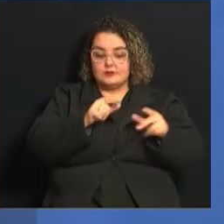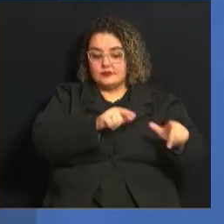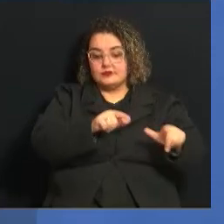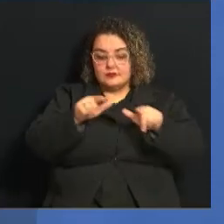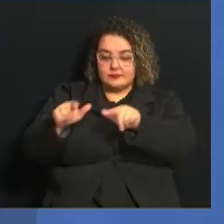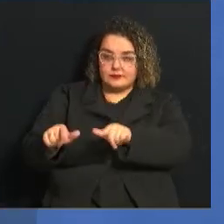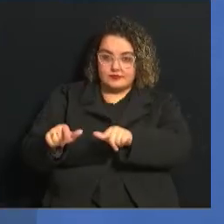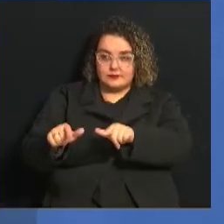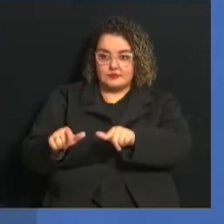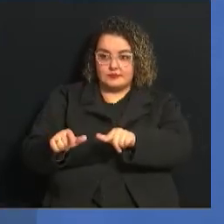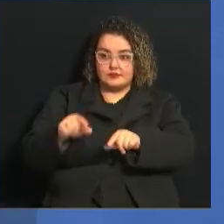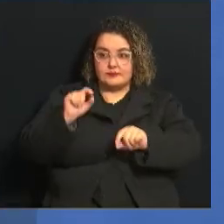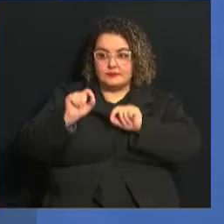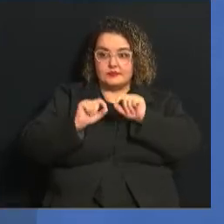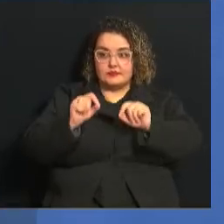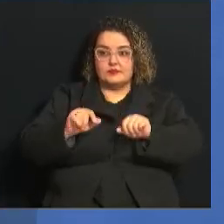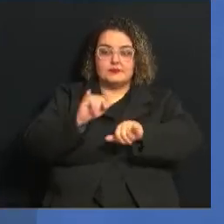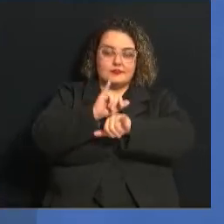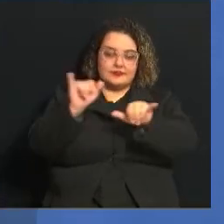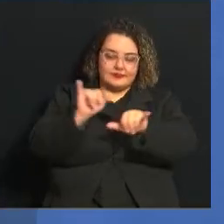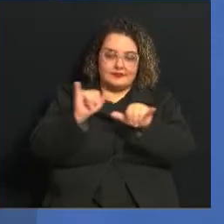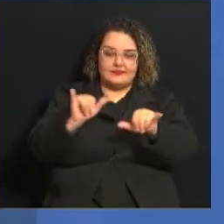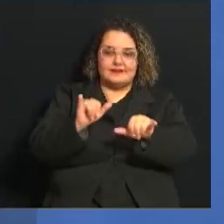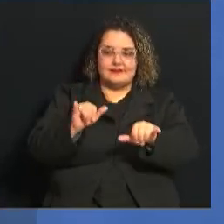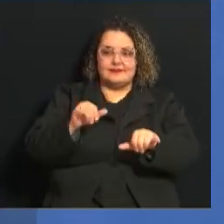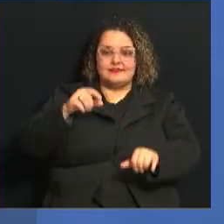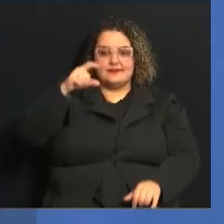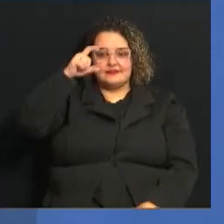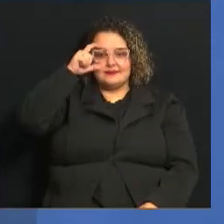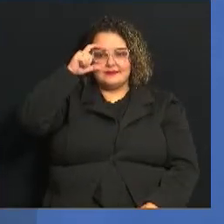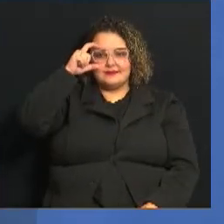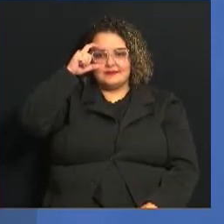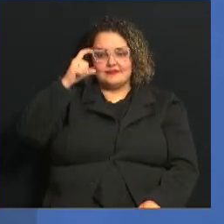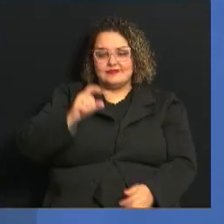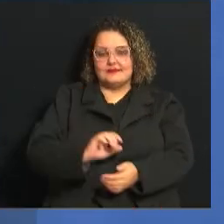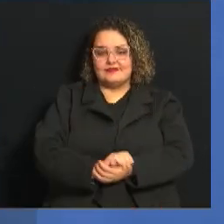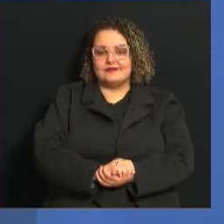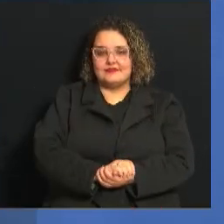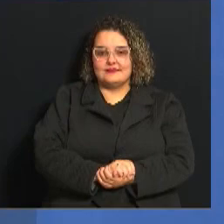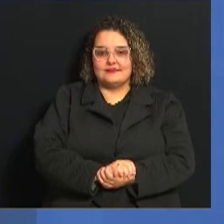quem traz as informações é Michel Moore